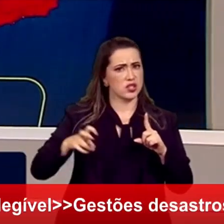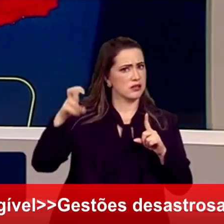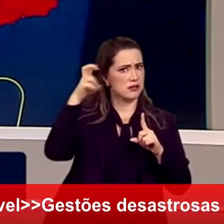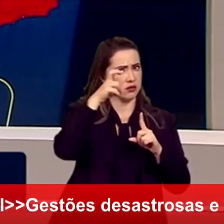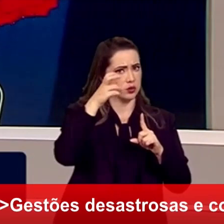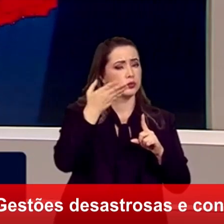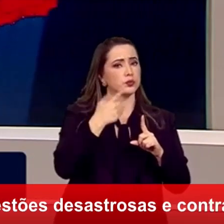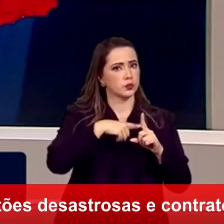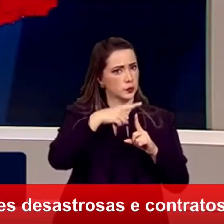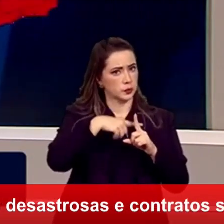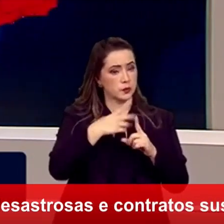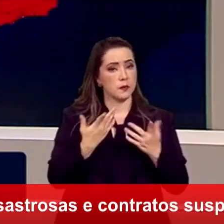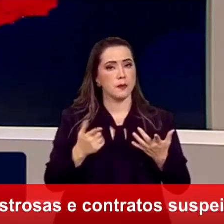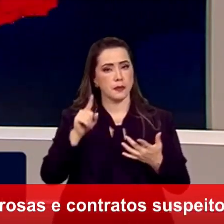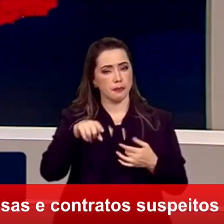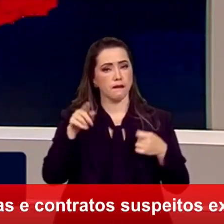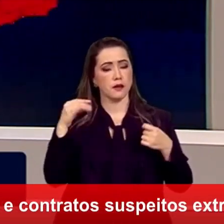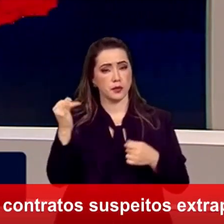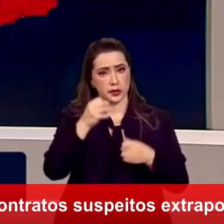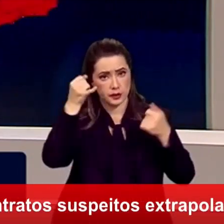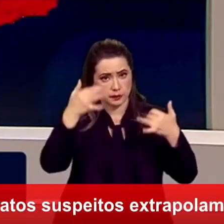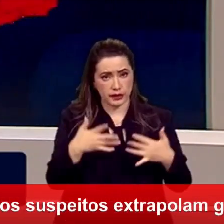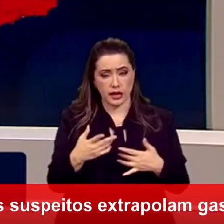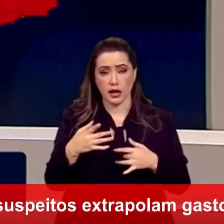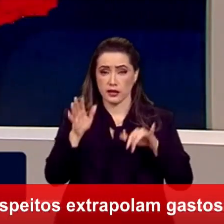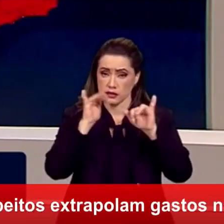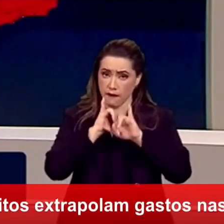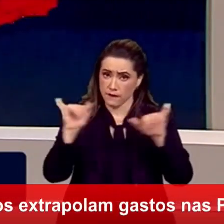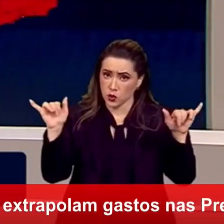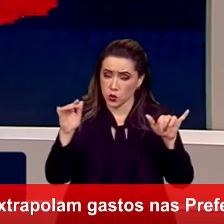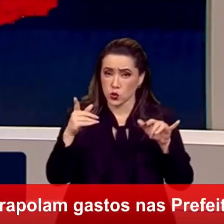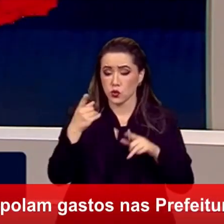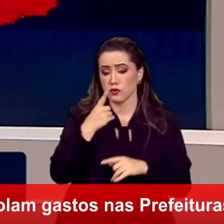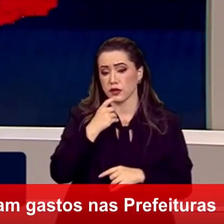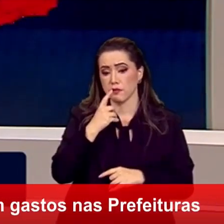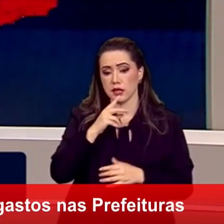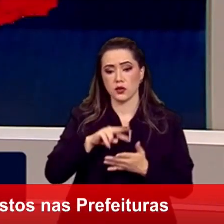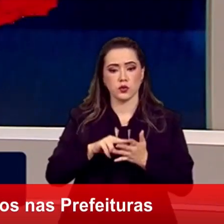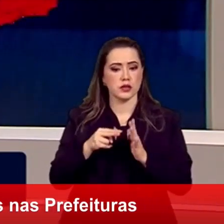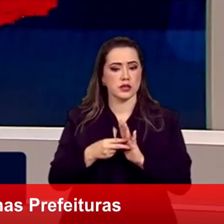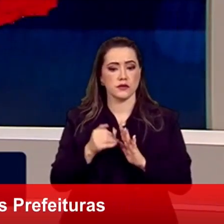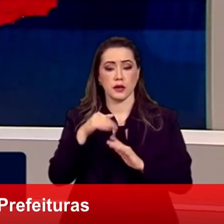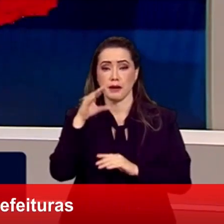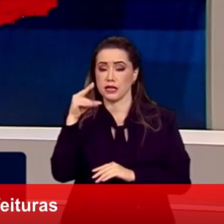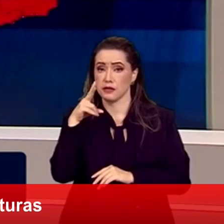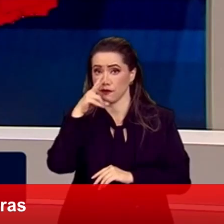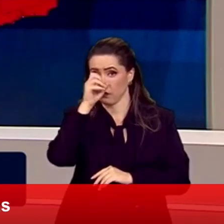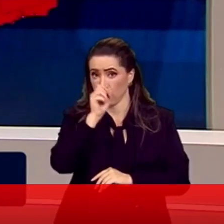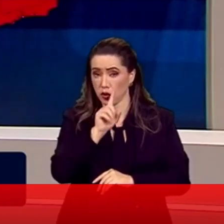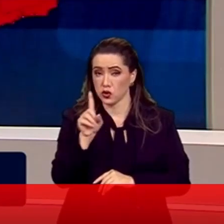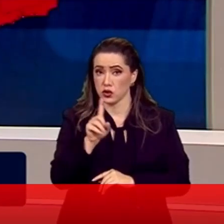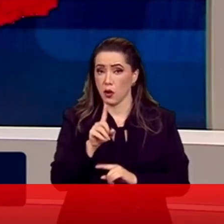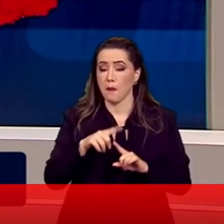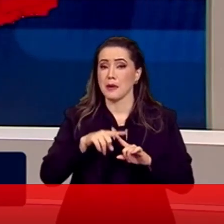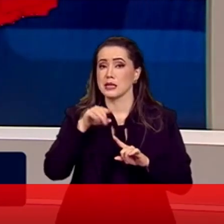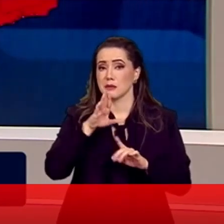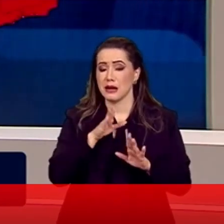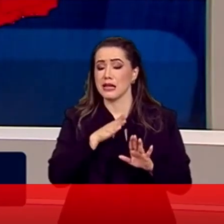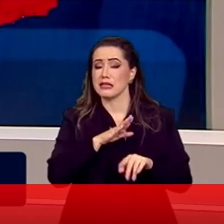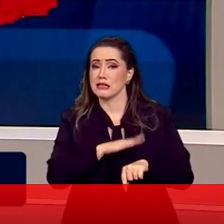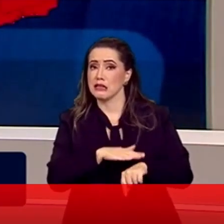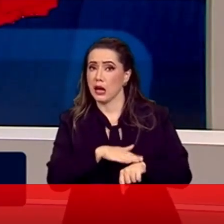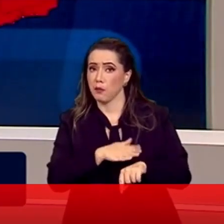época. Vale ressaltar que esse alerta vermelho aqui não significa que o calor está mais intenso, está mais sim que deve durar mais